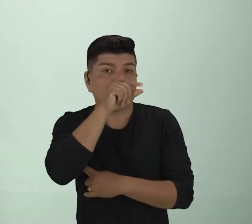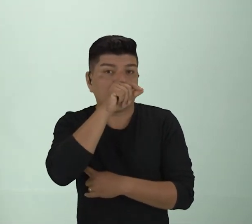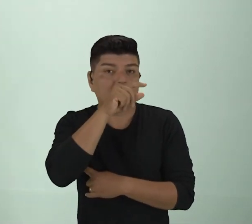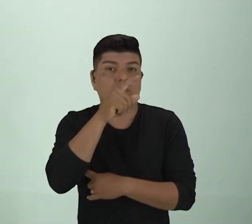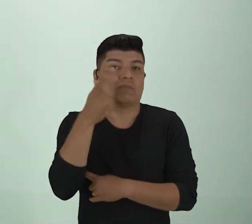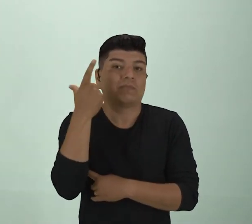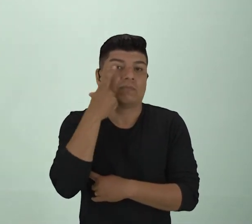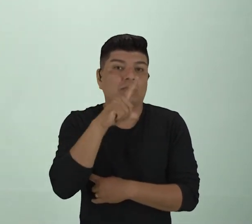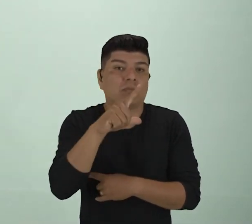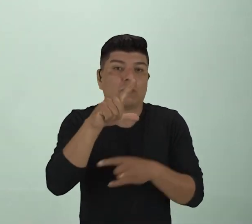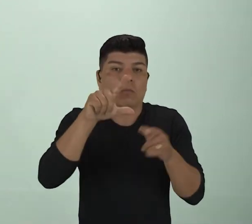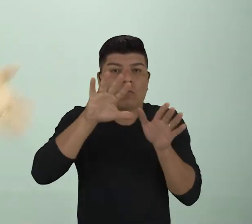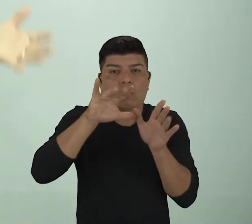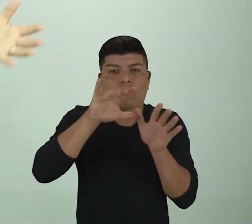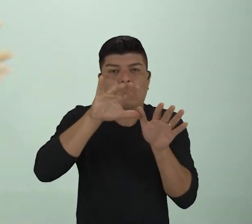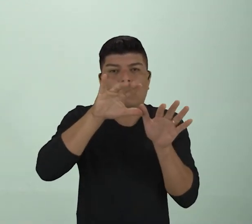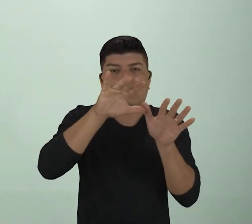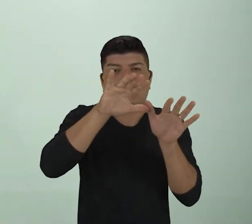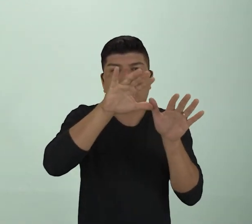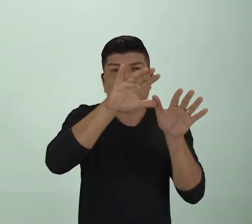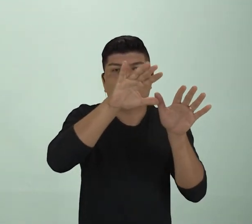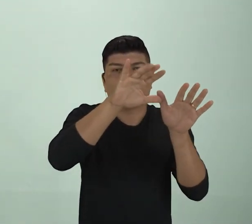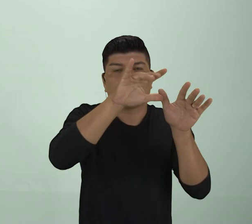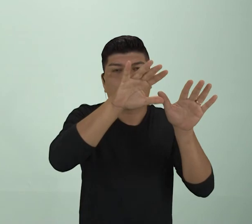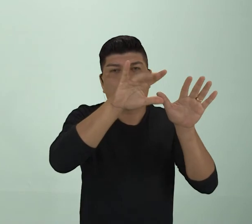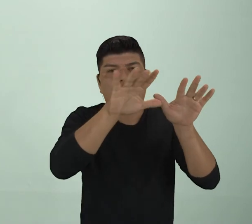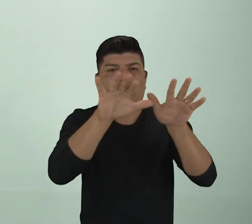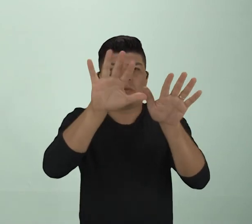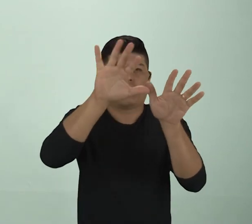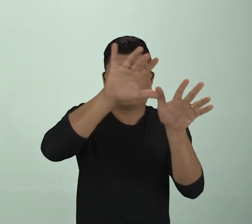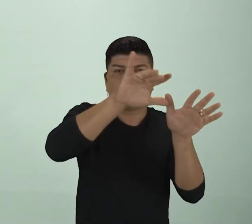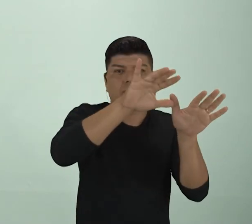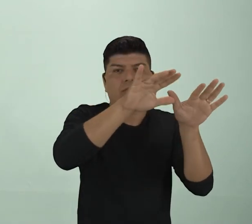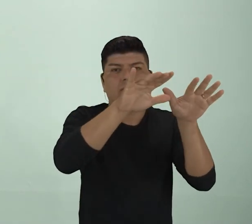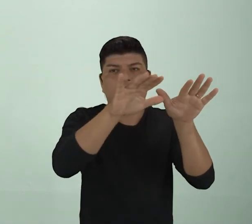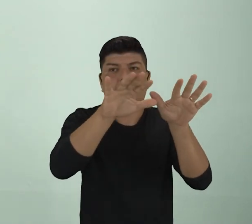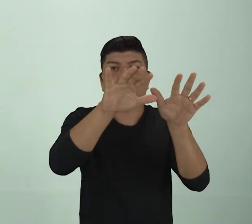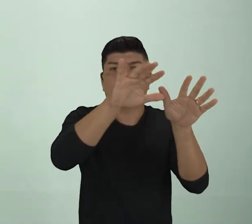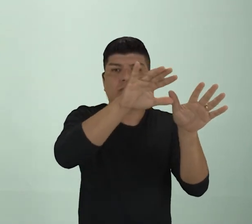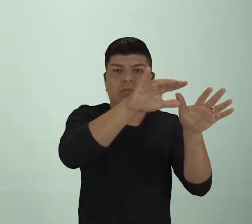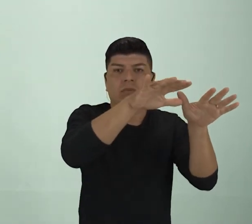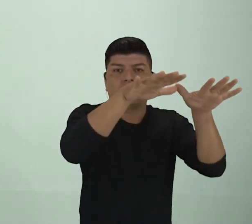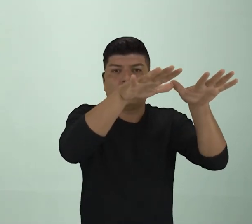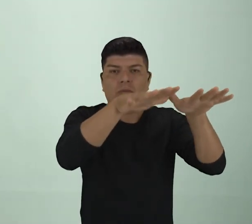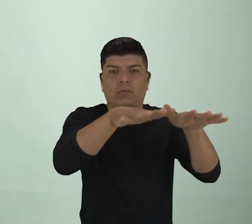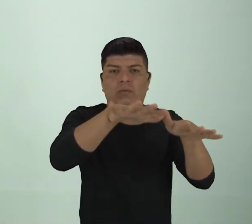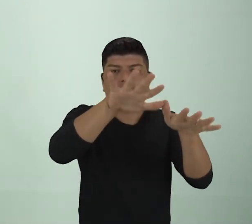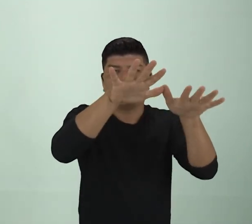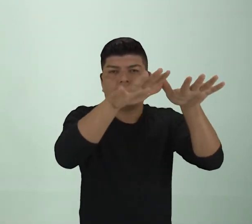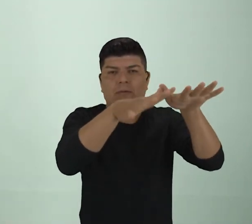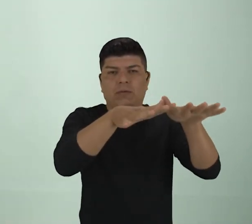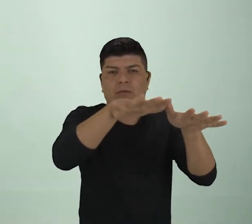o voo dele, né, tem que abrir as suas asas e planar, né,